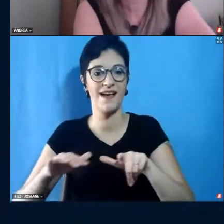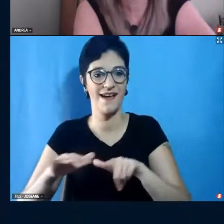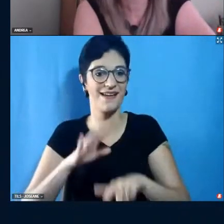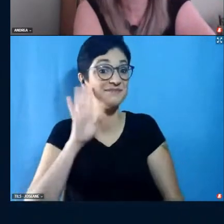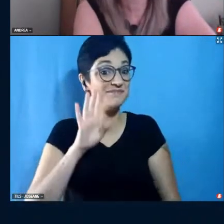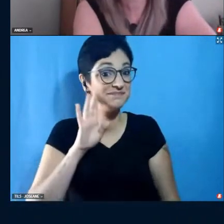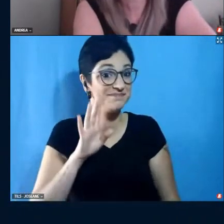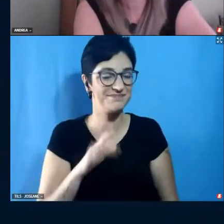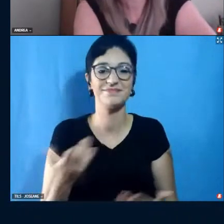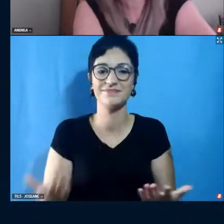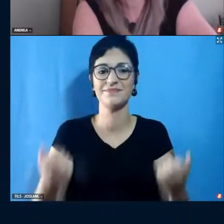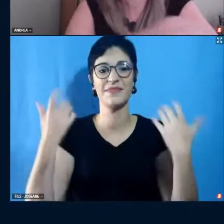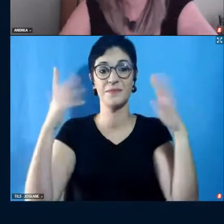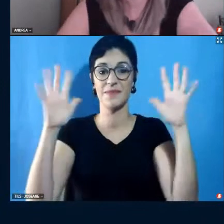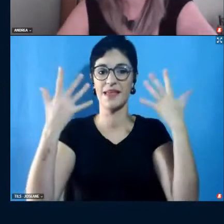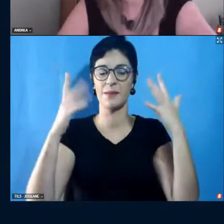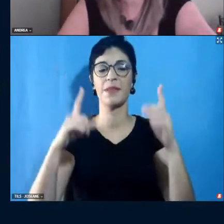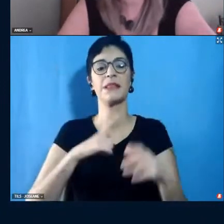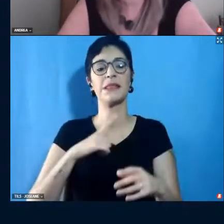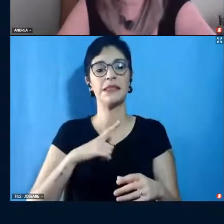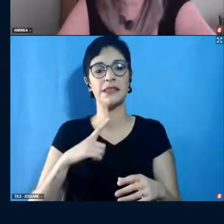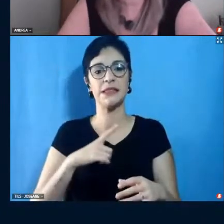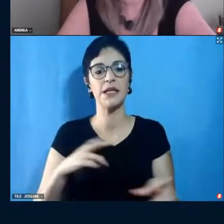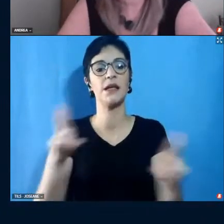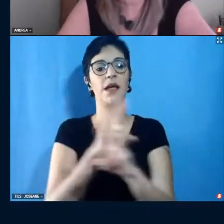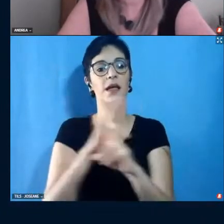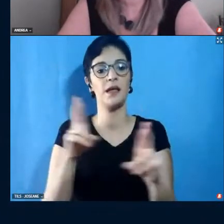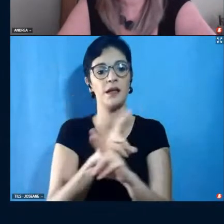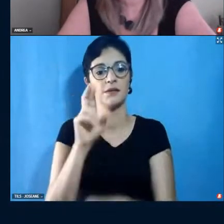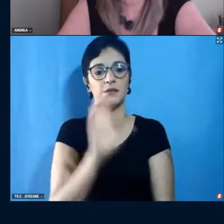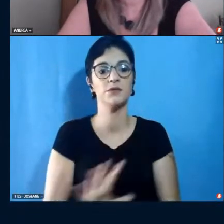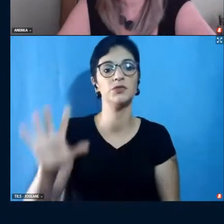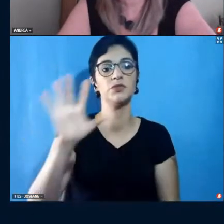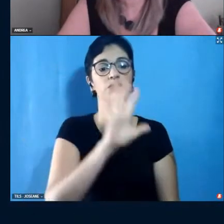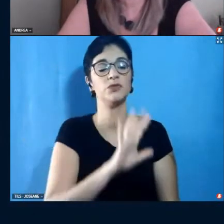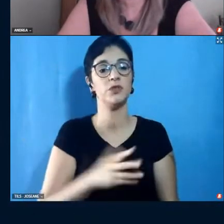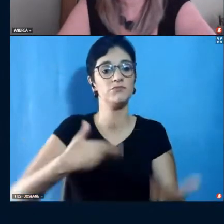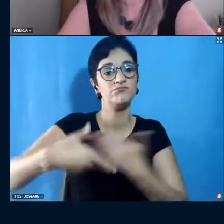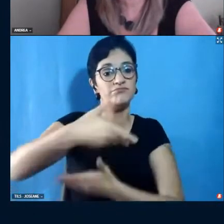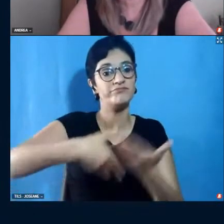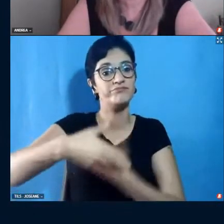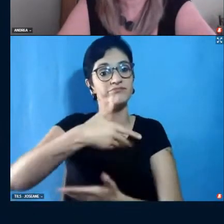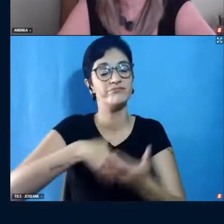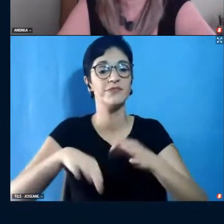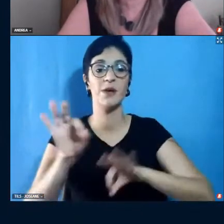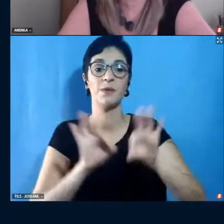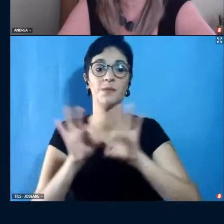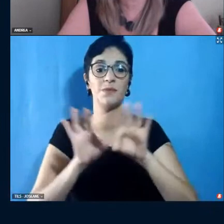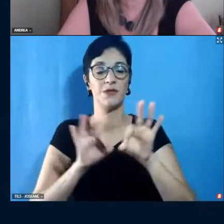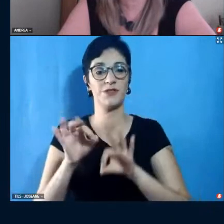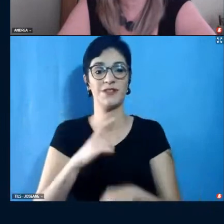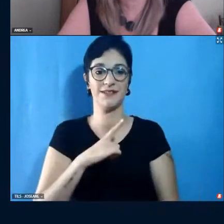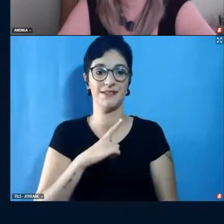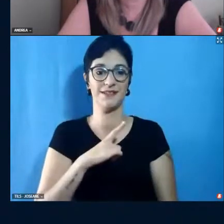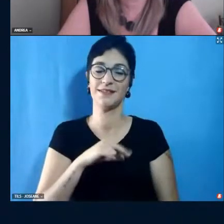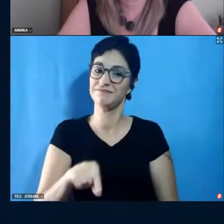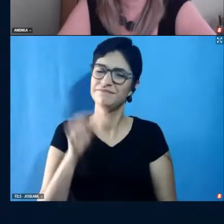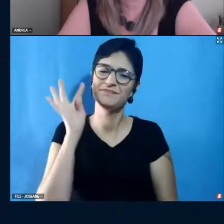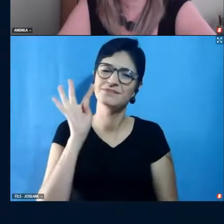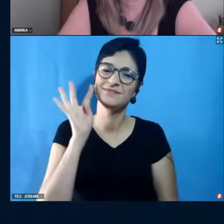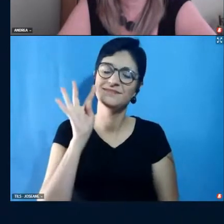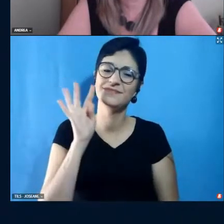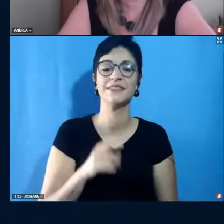essa transversalidade que se observa na interação dos projetos aqui apresentados. Isso é muito legal,